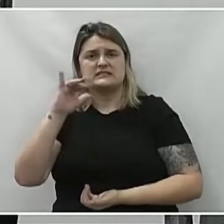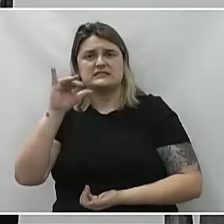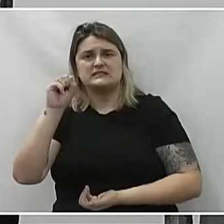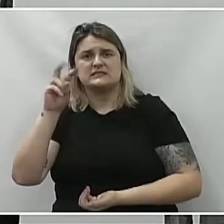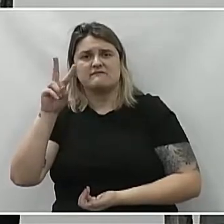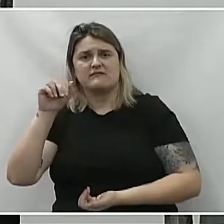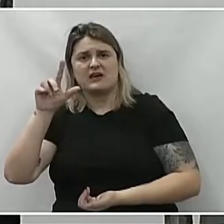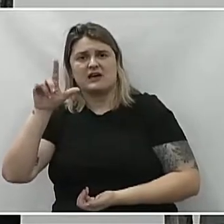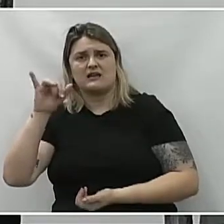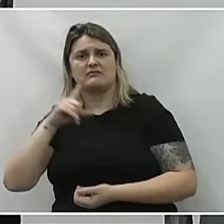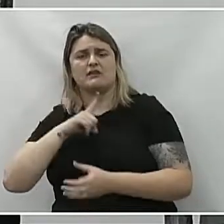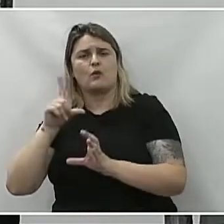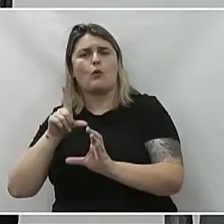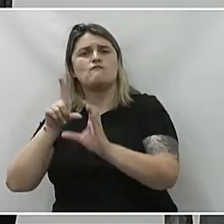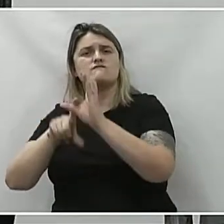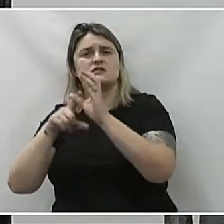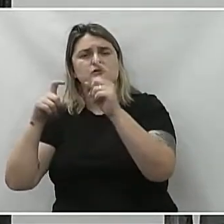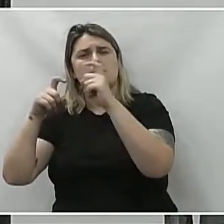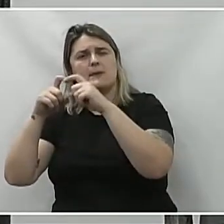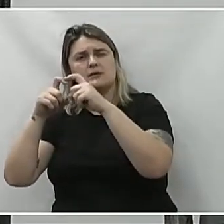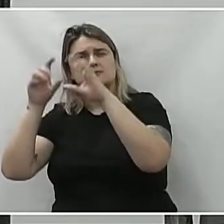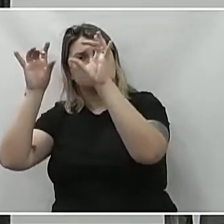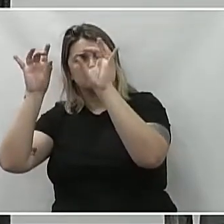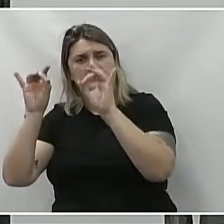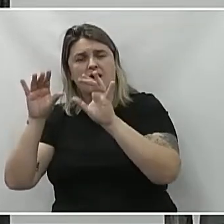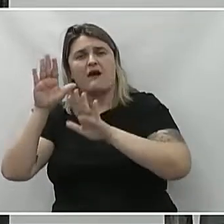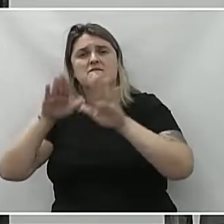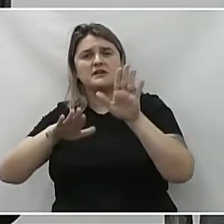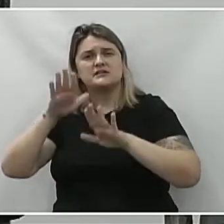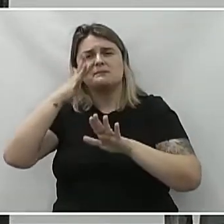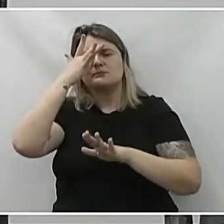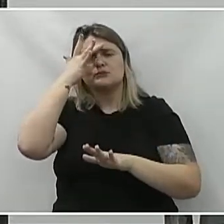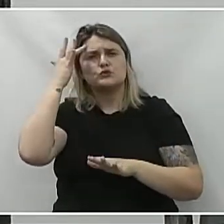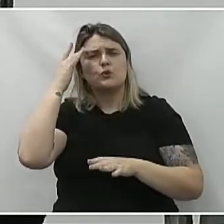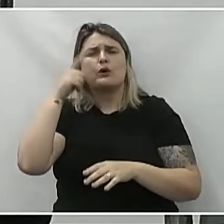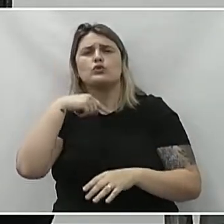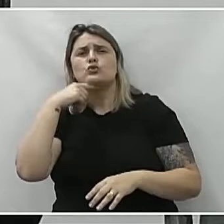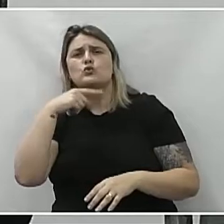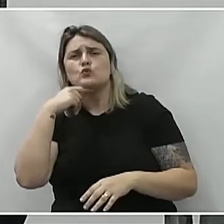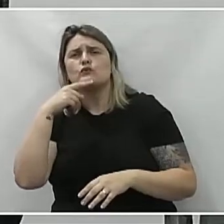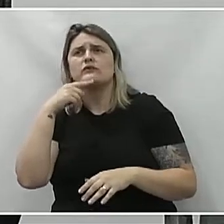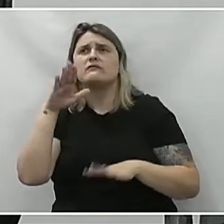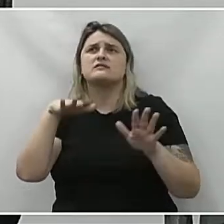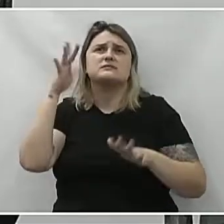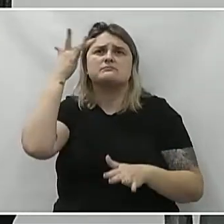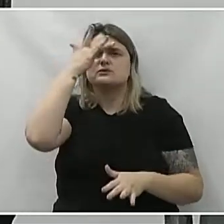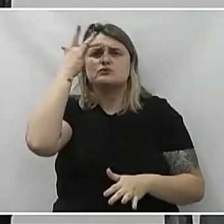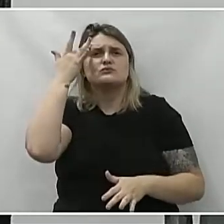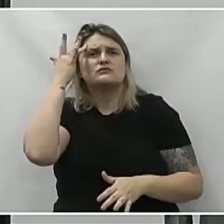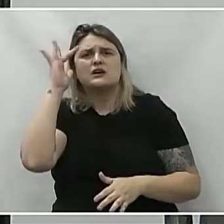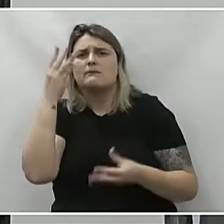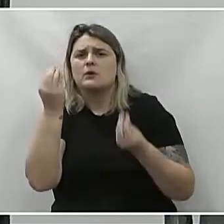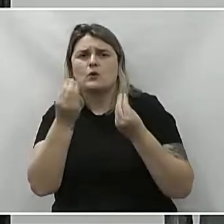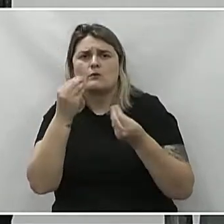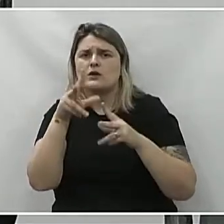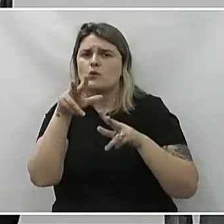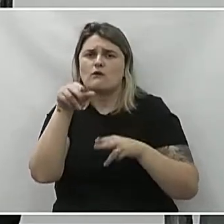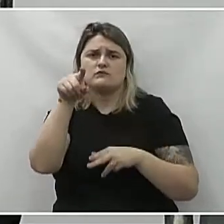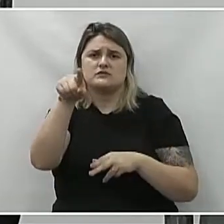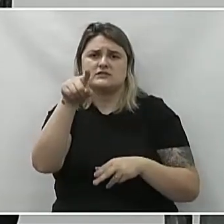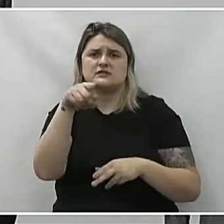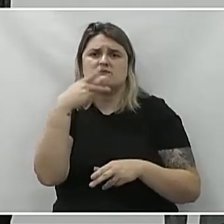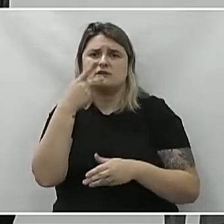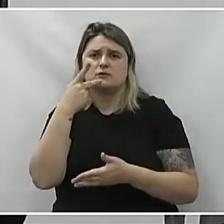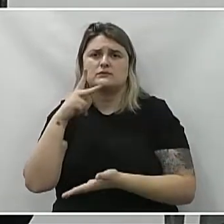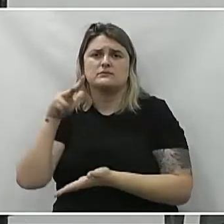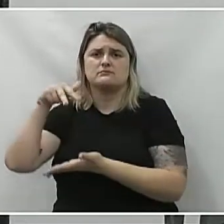através do seu consórcio e que muitas vezes o pessoal fica se deslocando vocês como a senhora bem falou